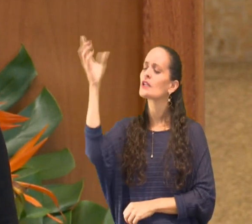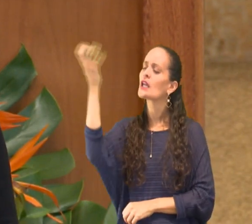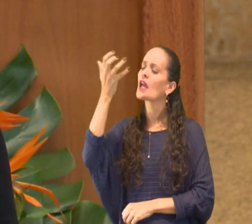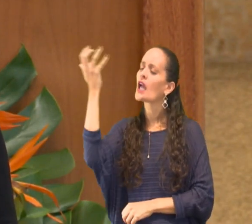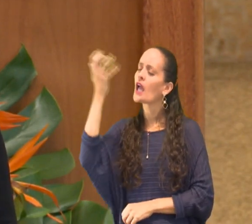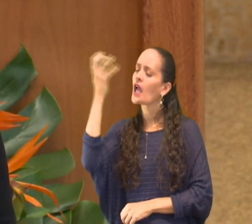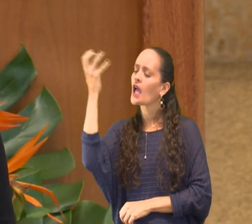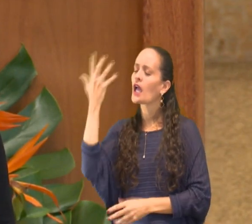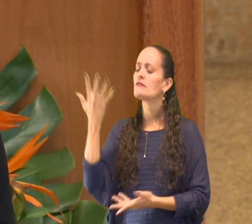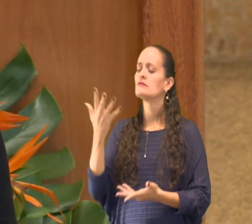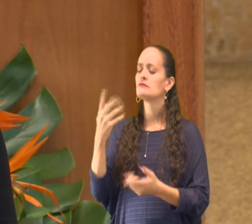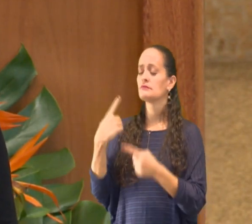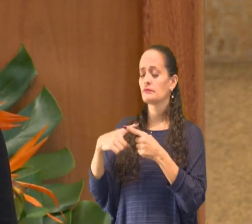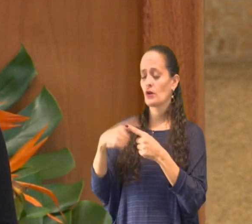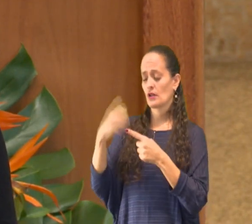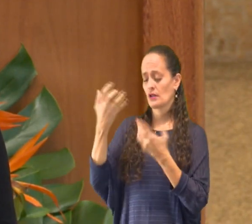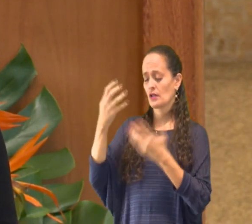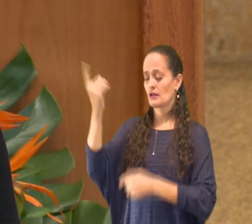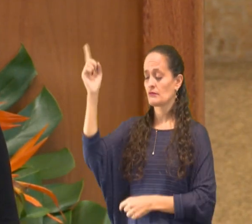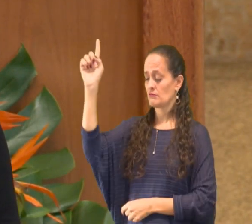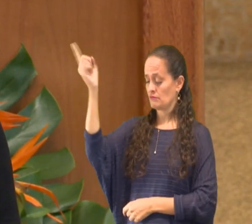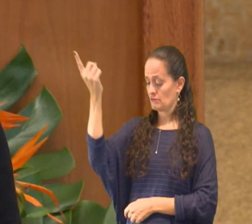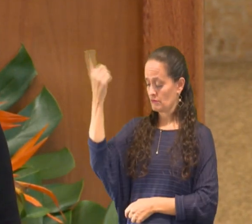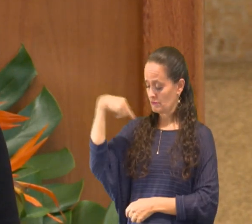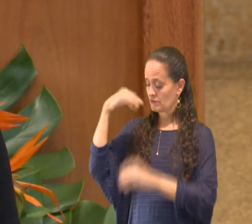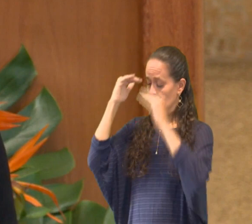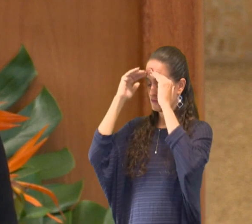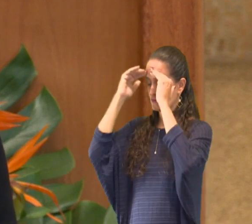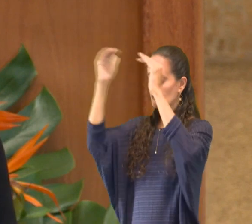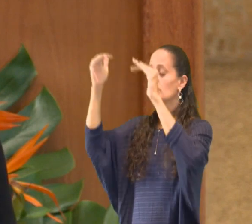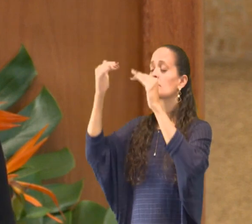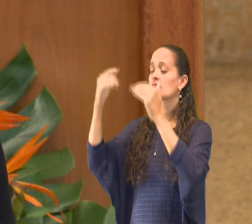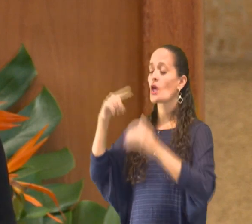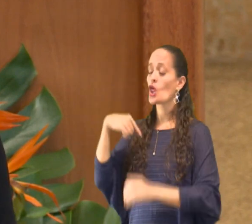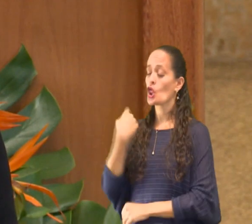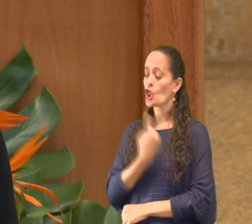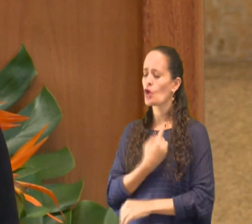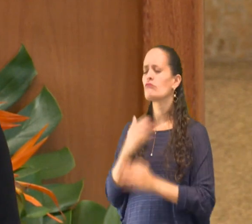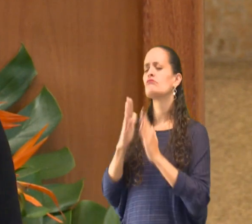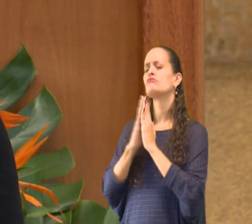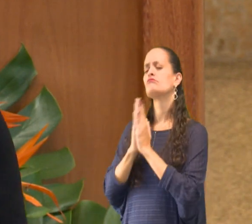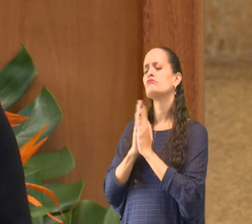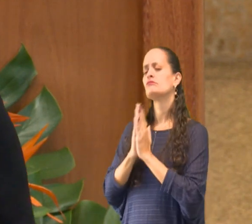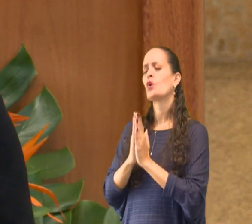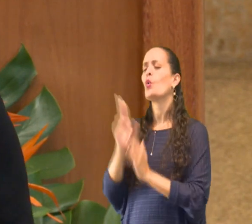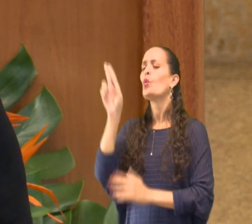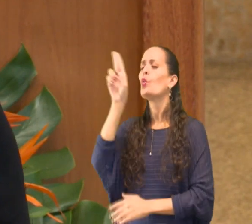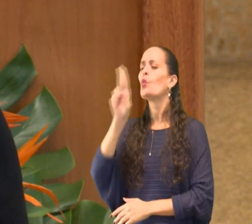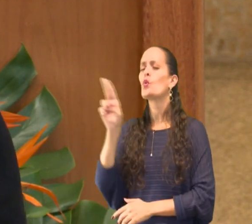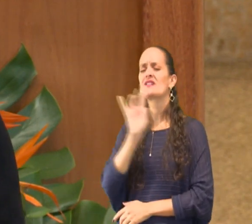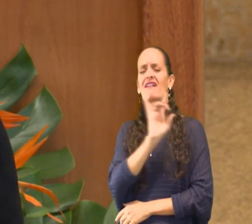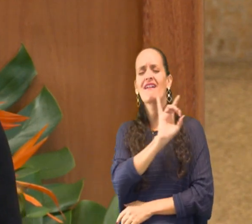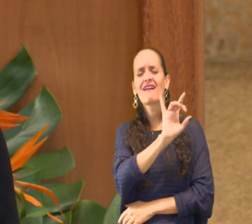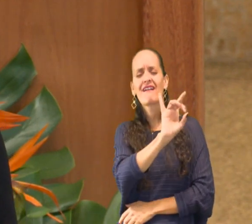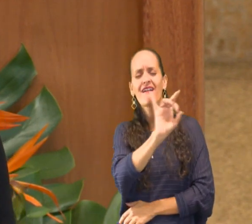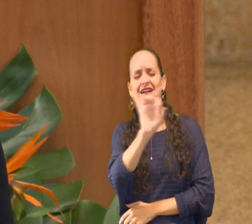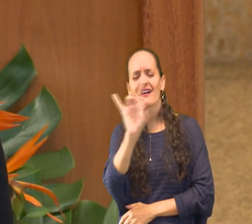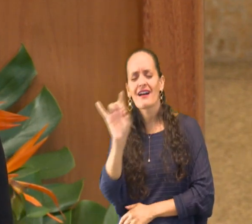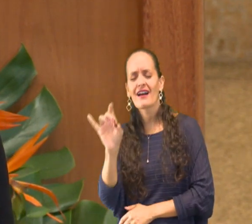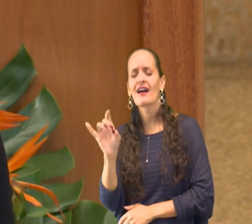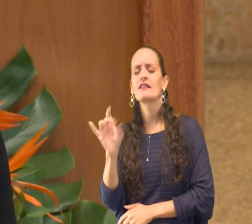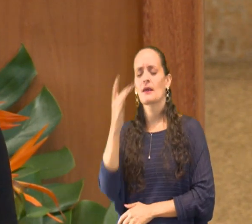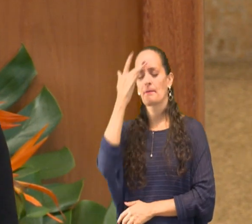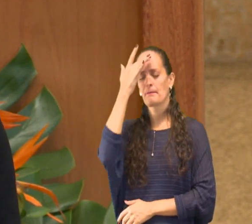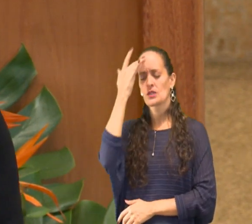desejar, para cumprir o Teu mandamento. Nós queremos que o Senhor use cada pessoa que vai colocar a